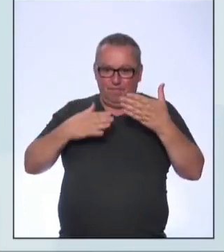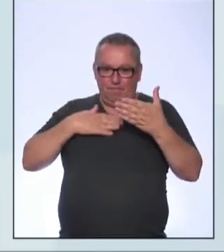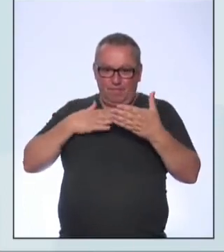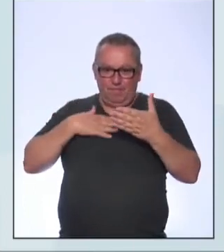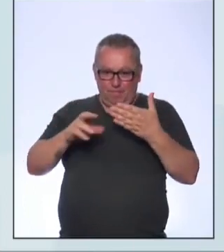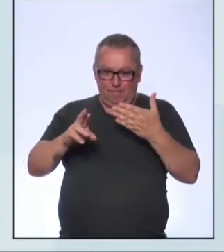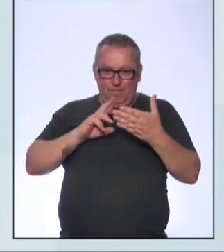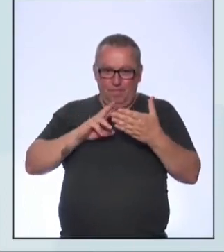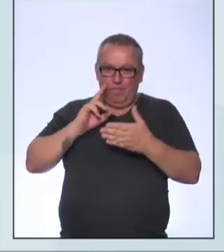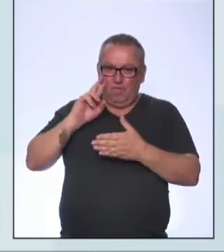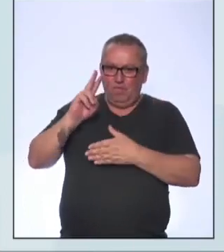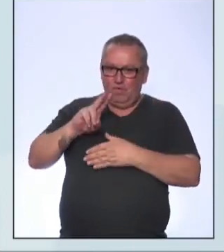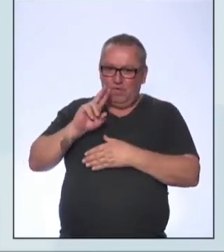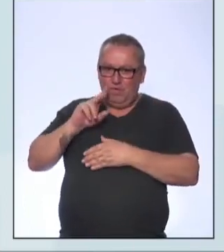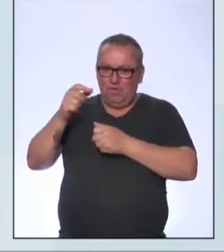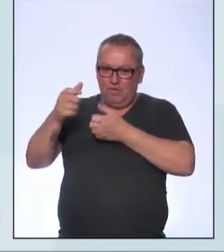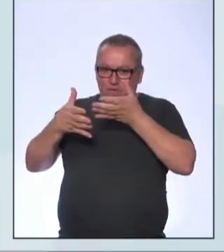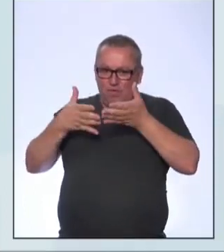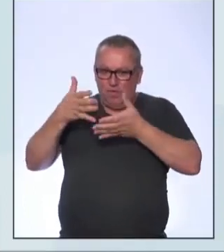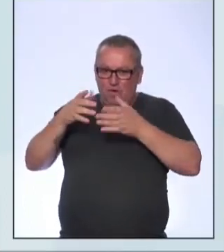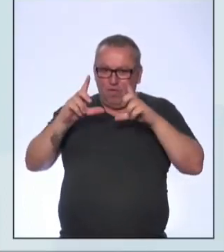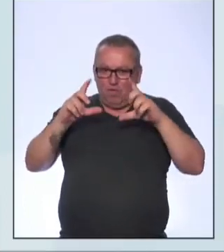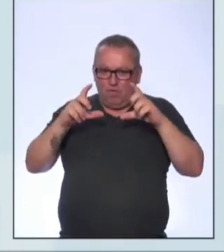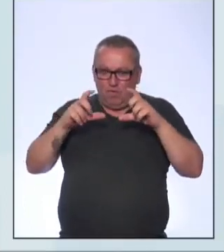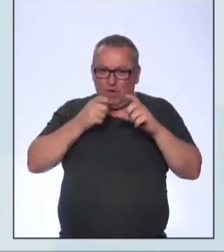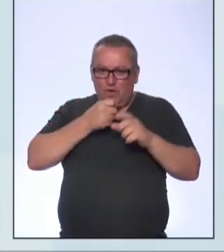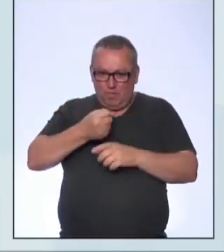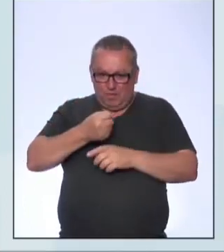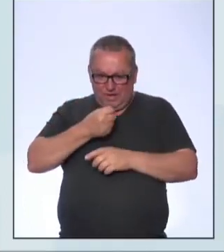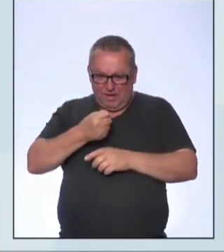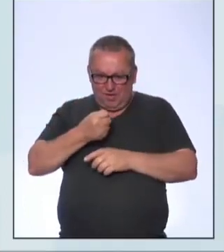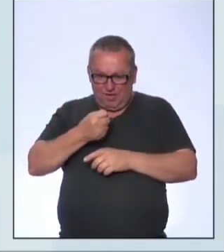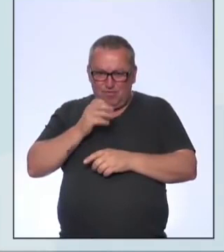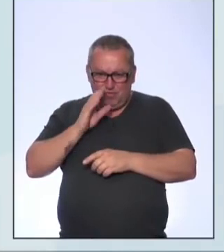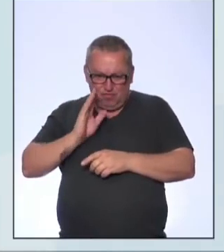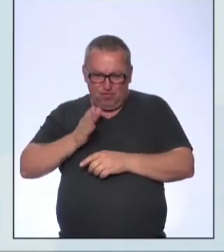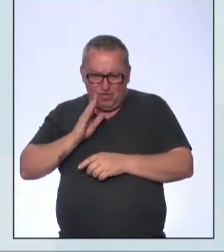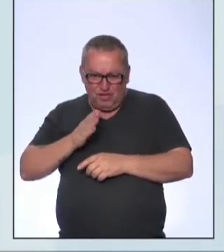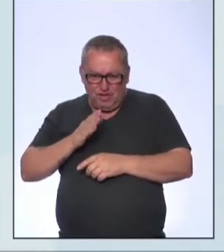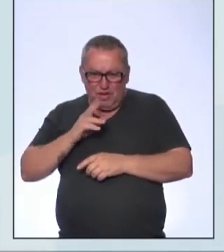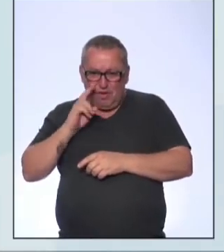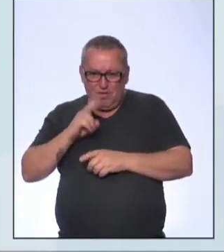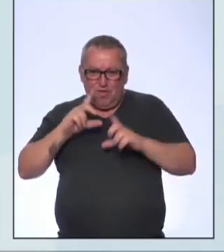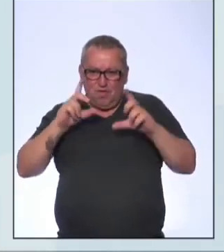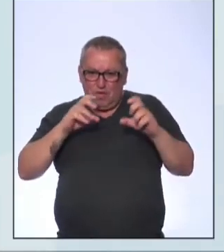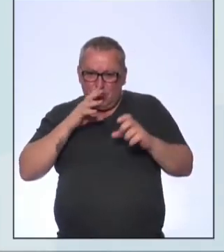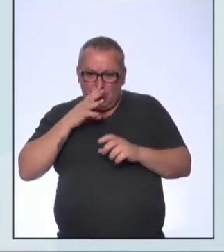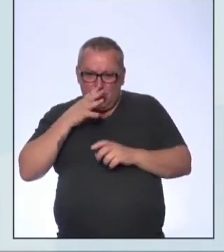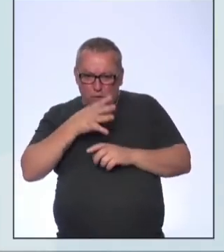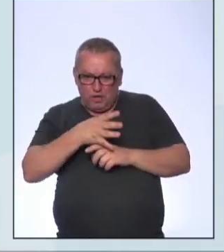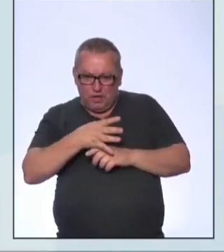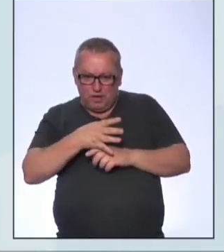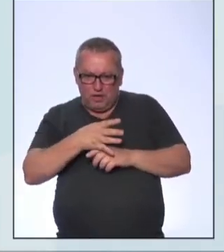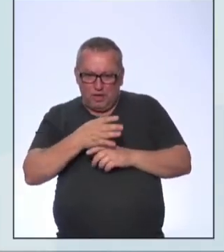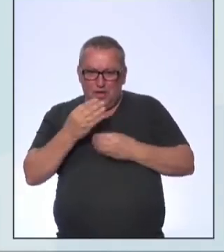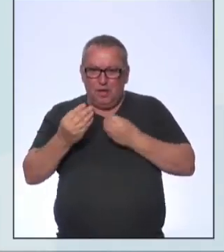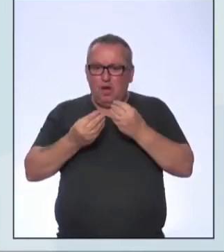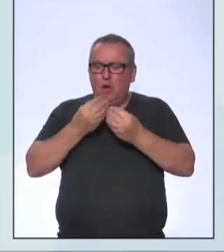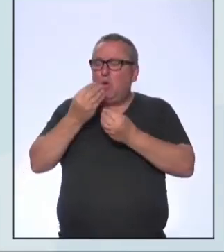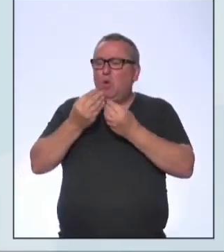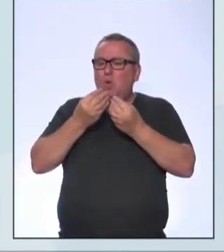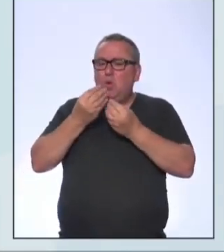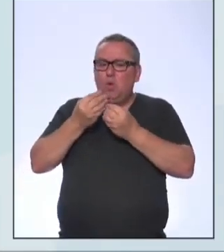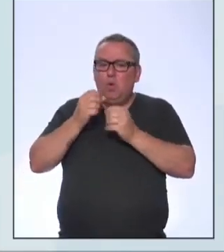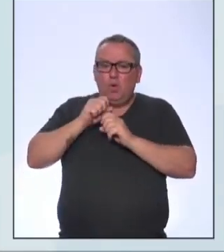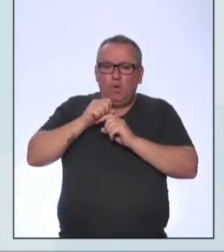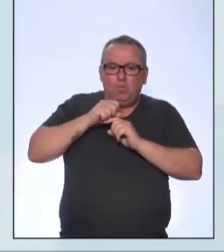já ouviu falar em fotoreportagem? Você já ouviu falar em fotodenúncia? O